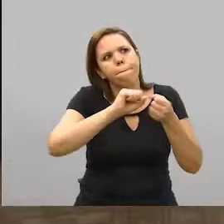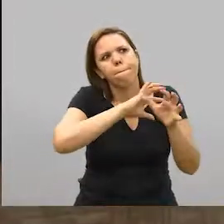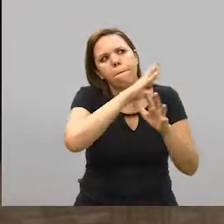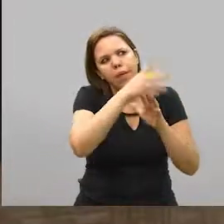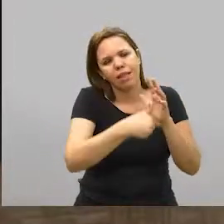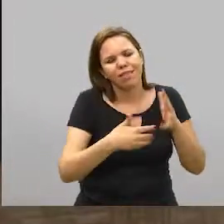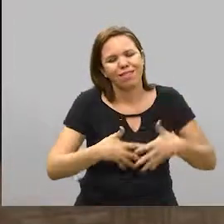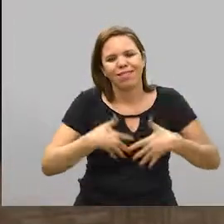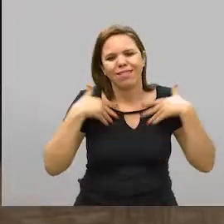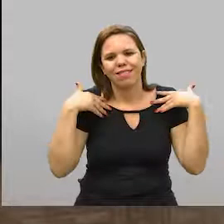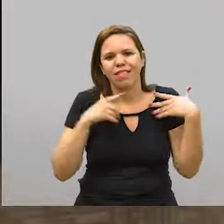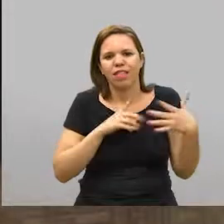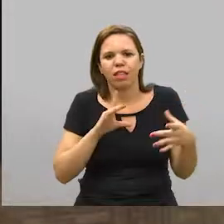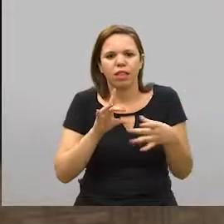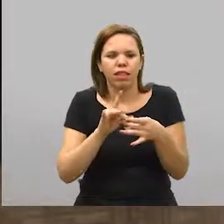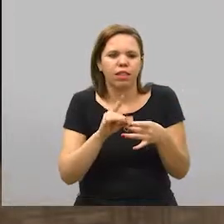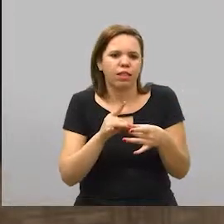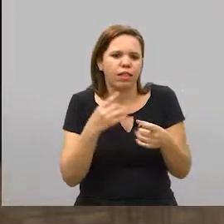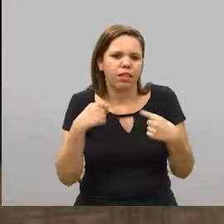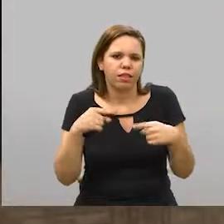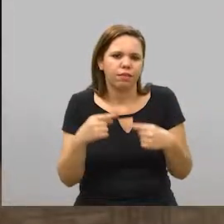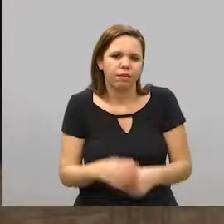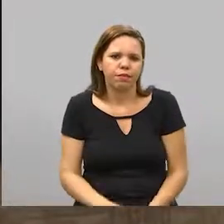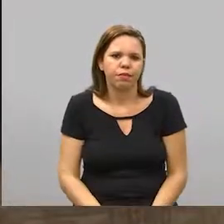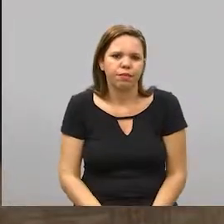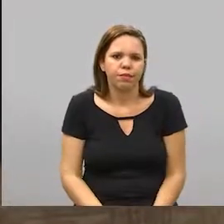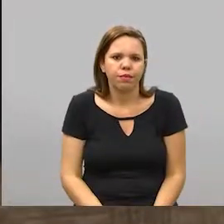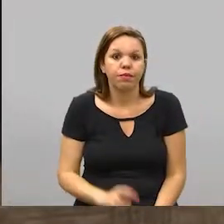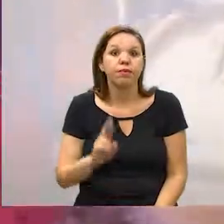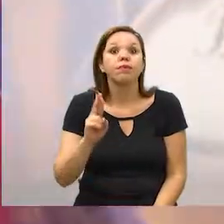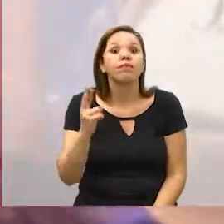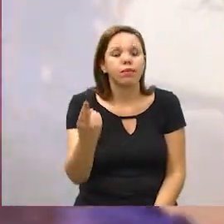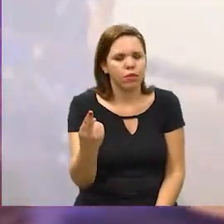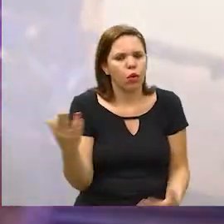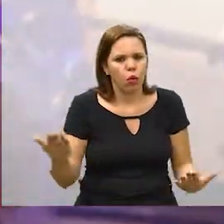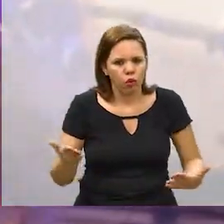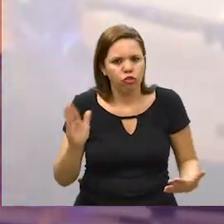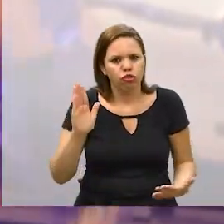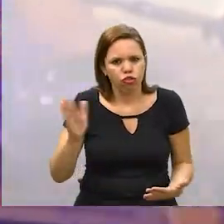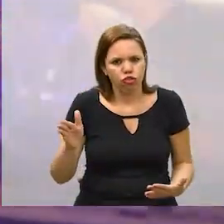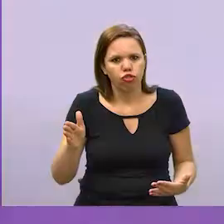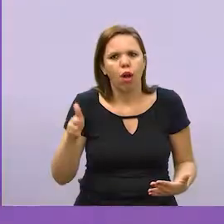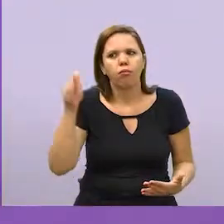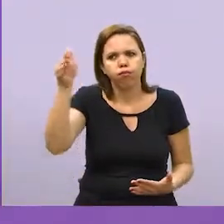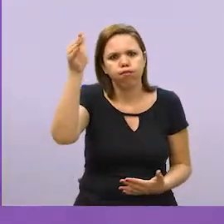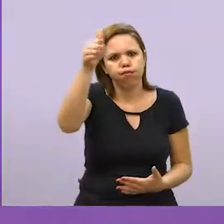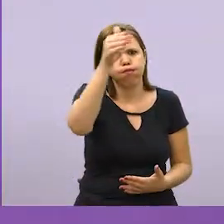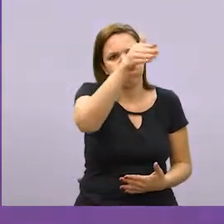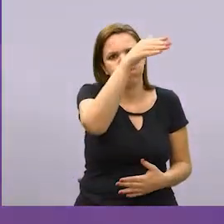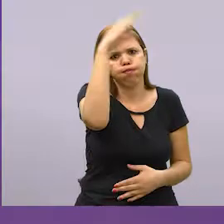ambientais. Então a gente tem o maior orgulho de ter essas canções. E o resultado, que hoje já